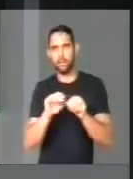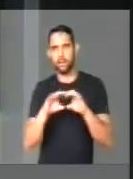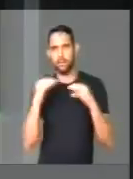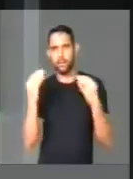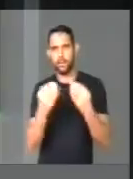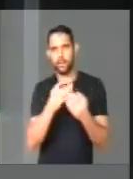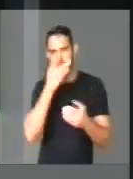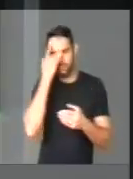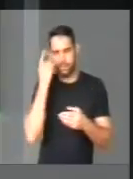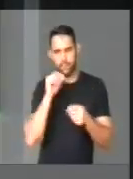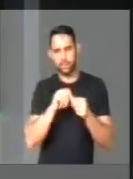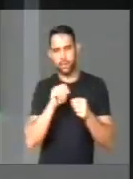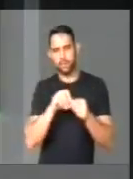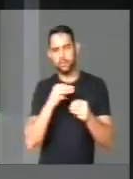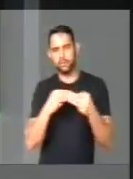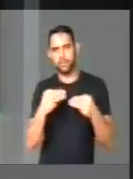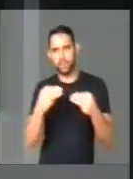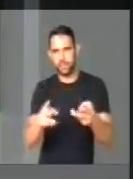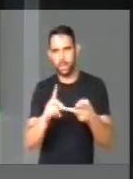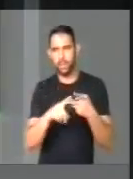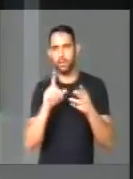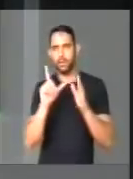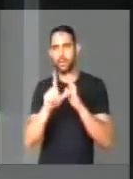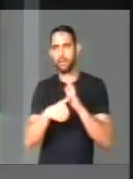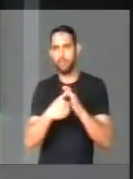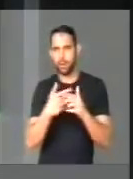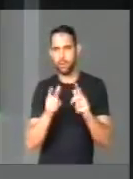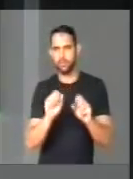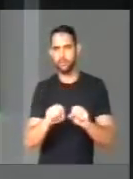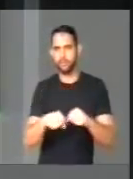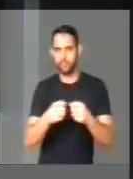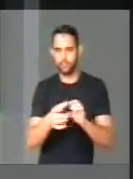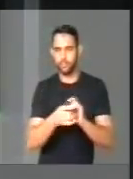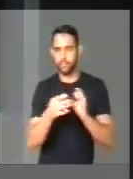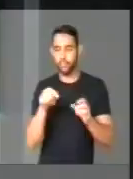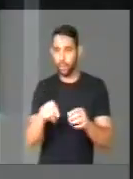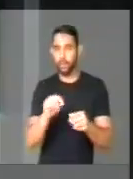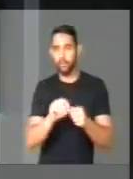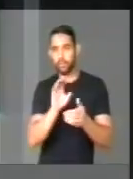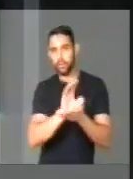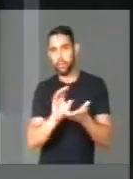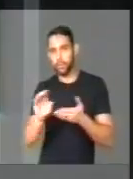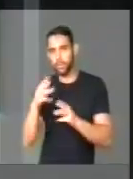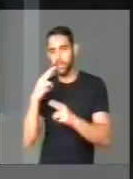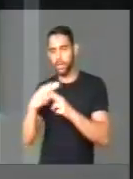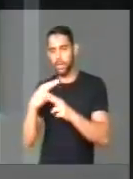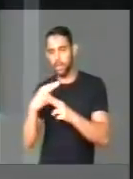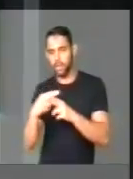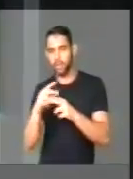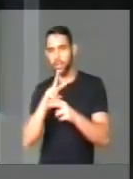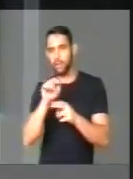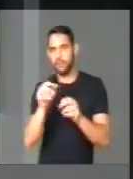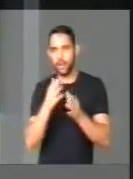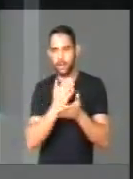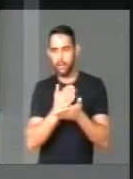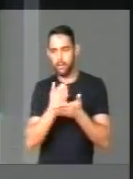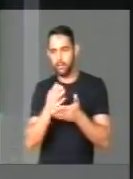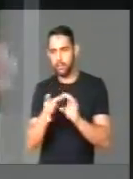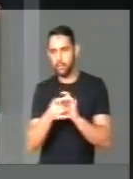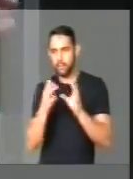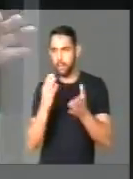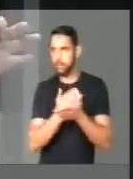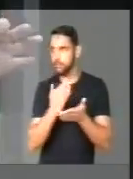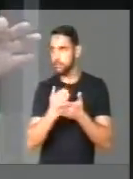do pessoal do Ministério, e demora no empenho, depois deposita na Caixa Econômica, que vai liberando devagar. Isso é